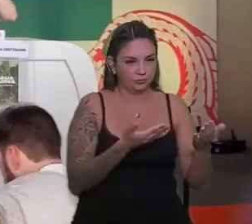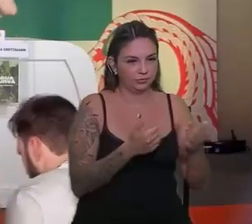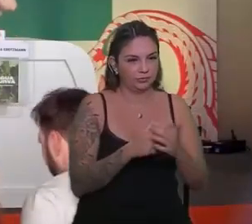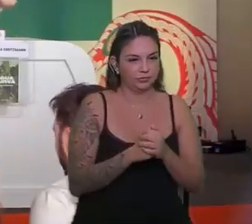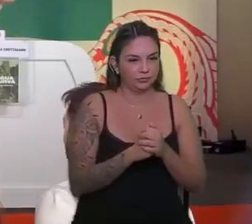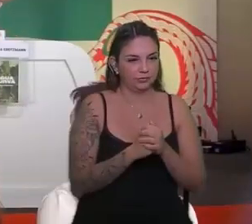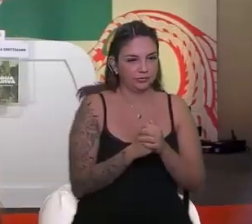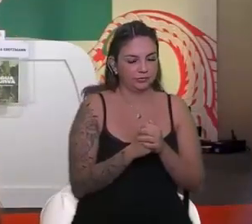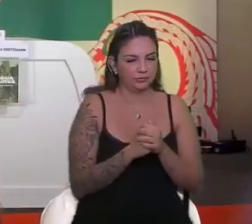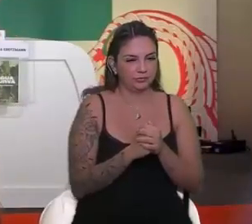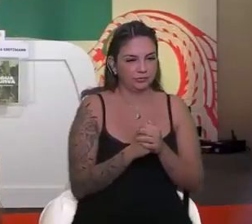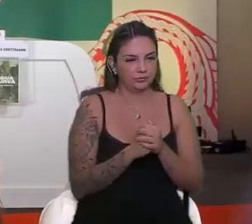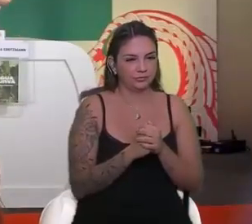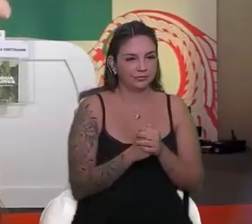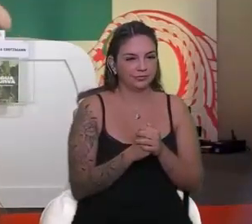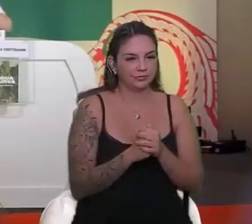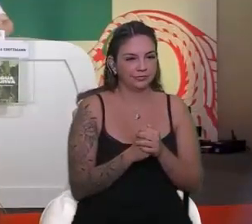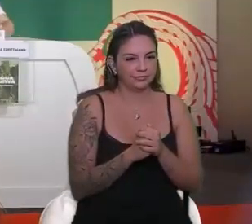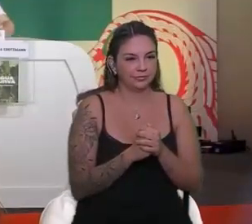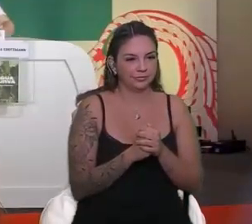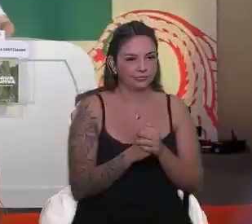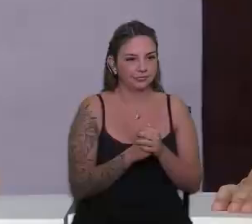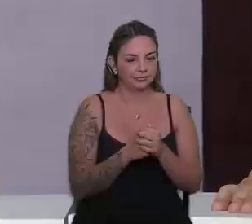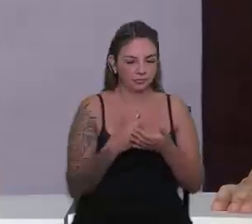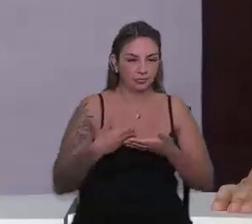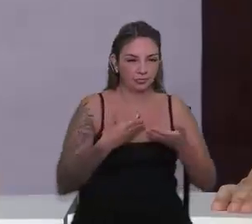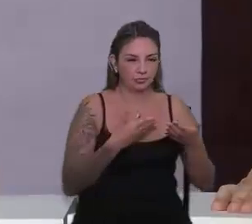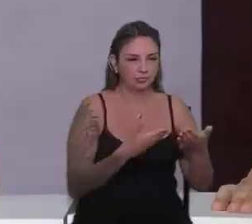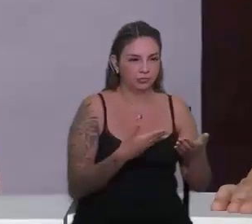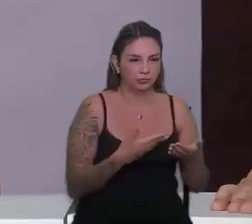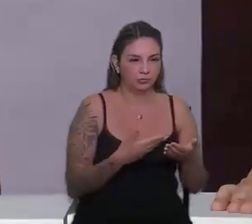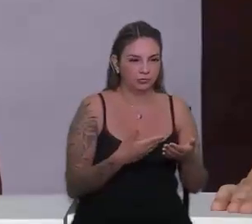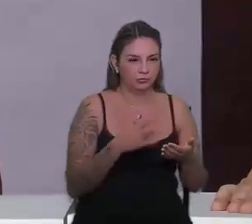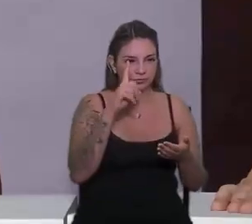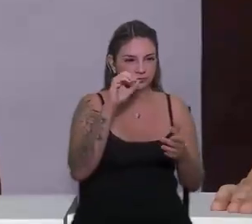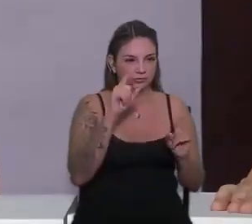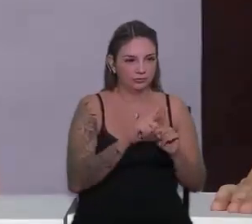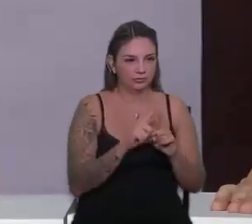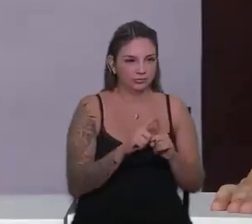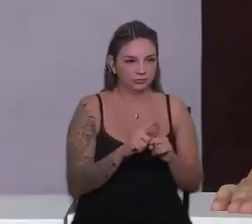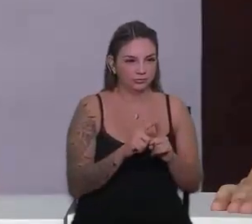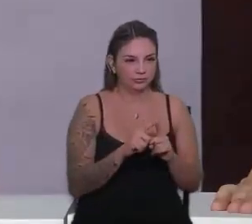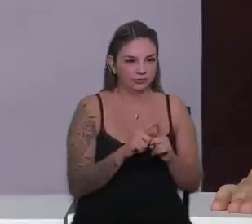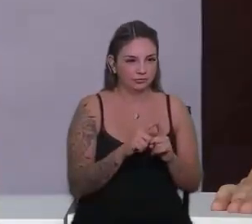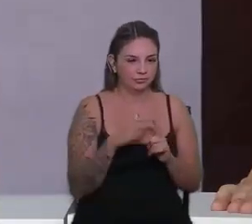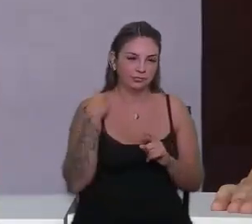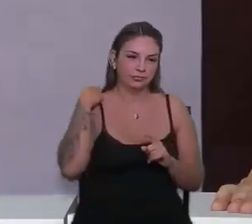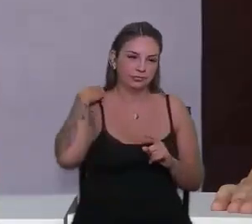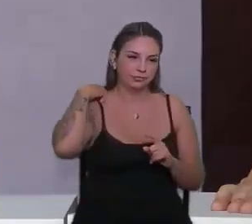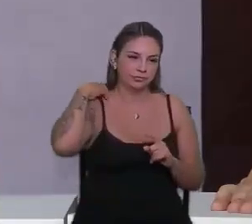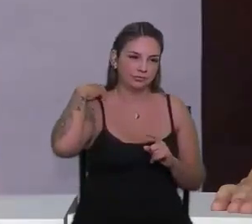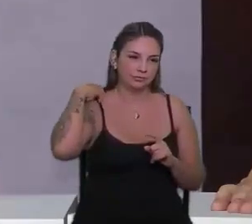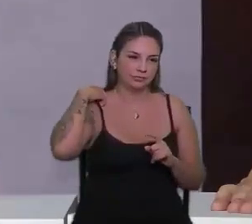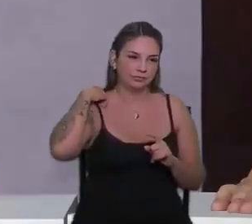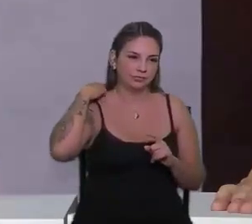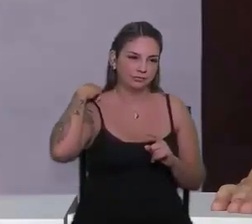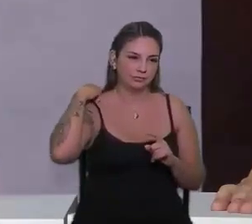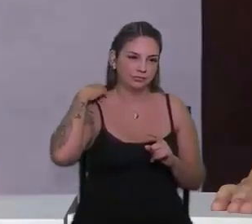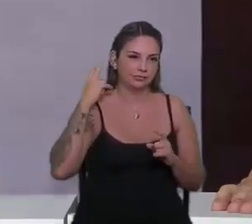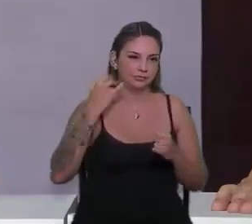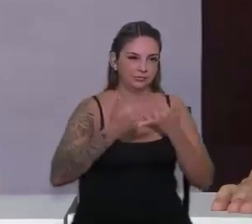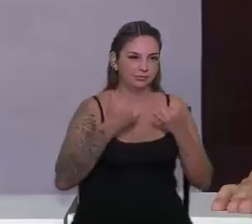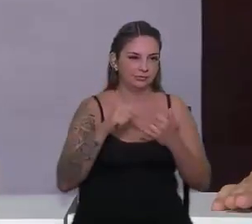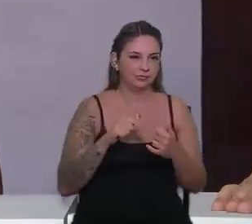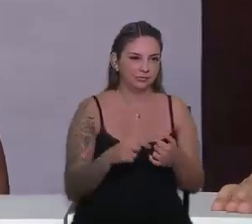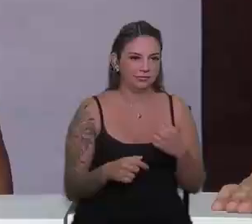convite, Sérgio, Jefferson e Bianca, e o Léo também, por me chamar para a parte infantil, que a gente sempre se